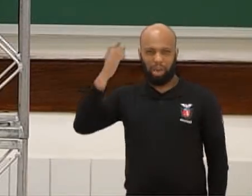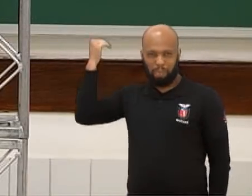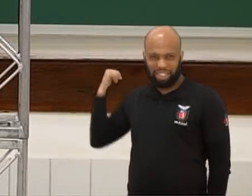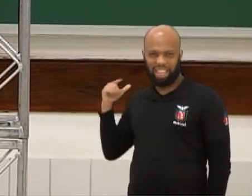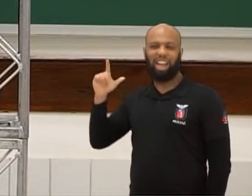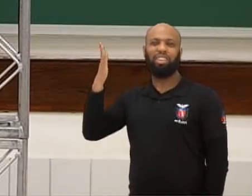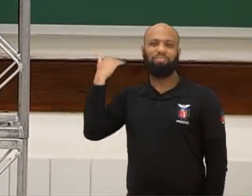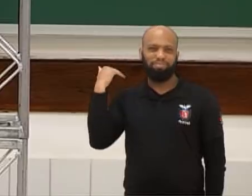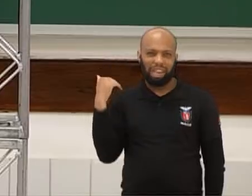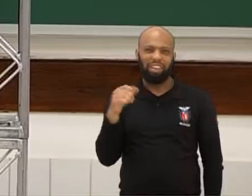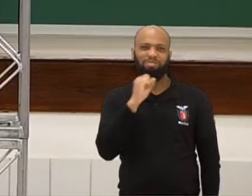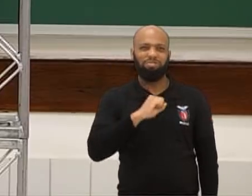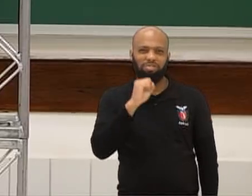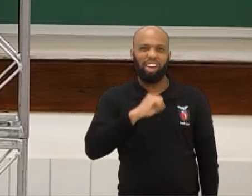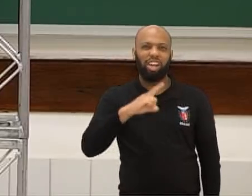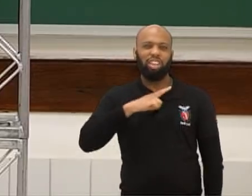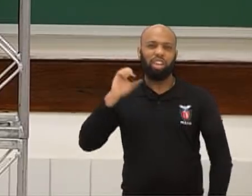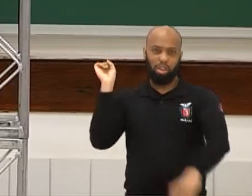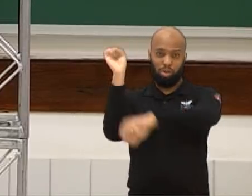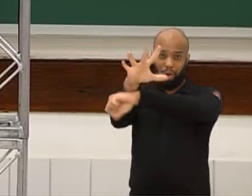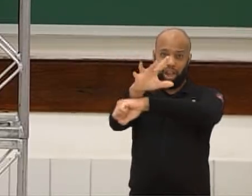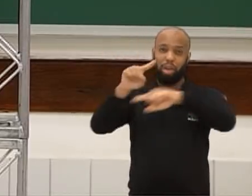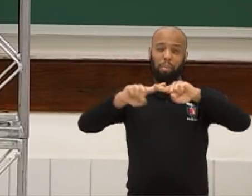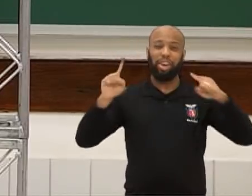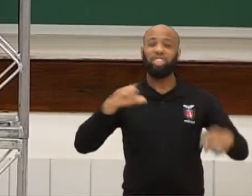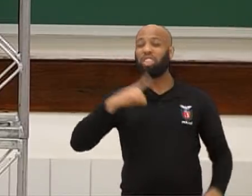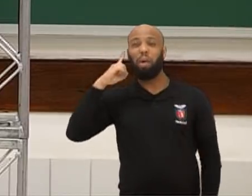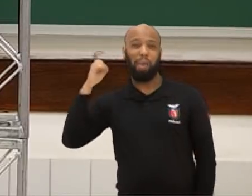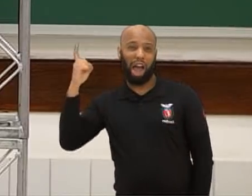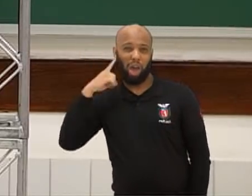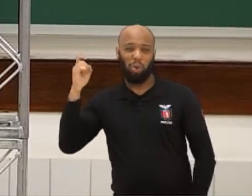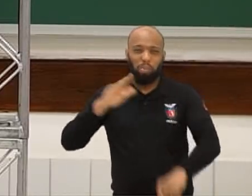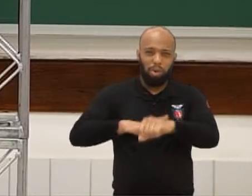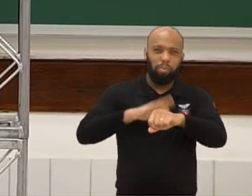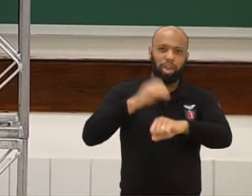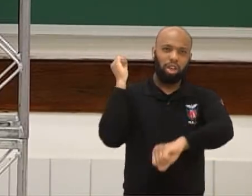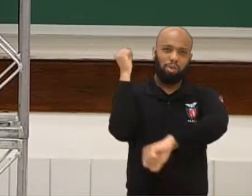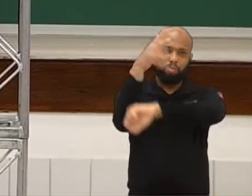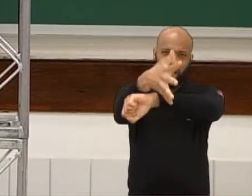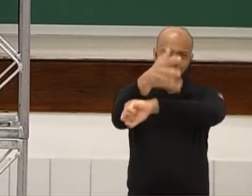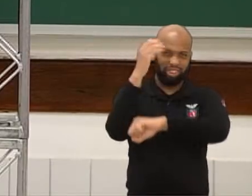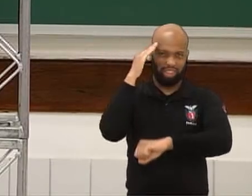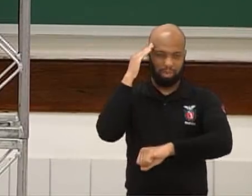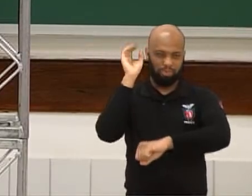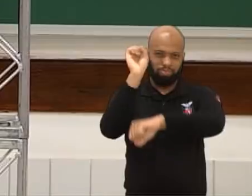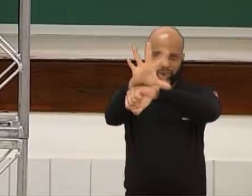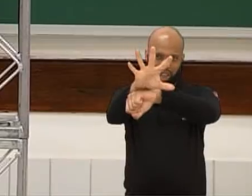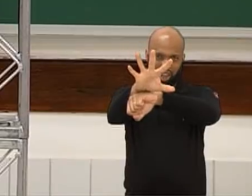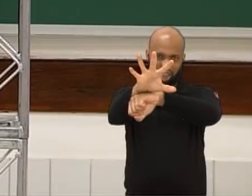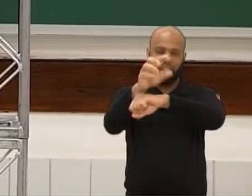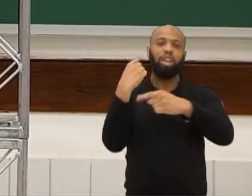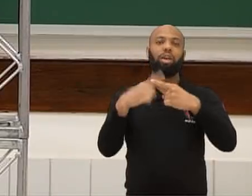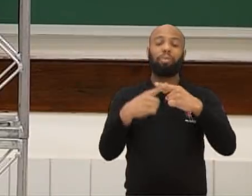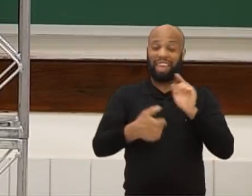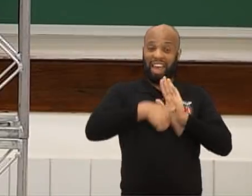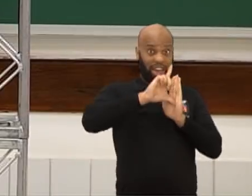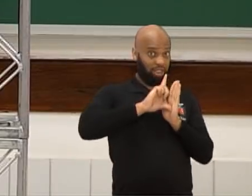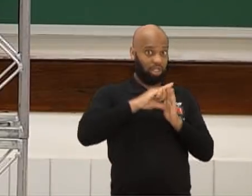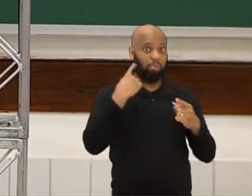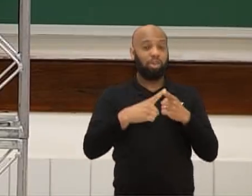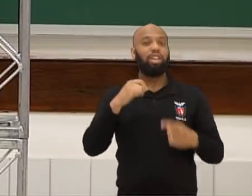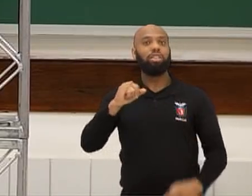os primeiros, ele fazia diferentes sons enquanto estava projetando as imagens. Se esses sons ficassem